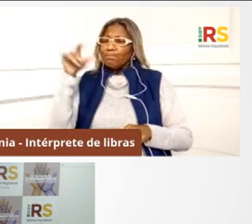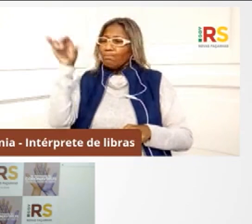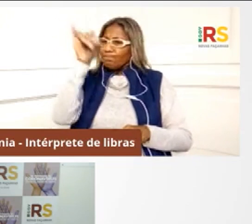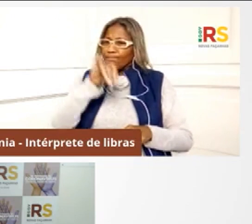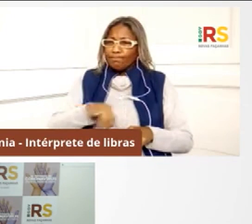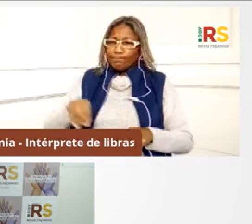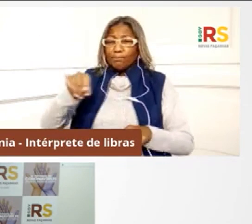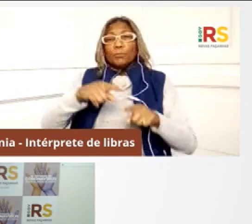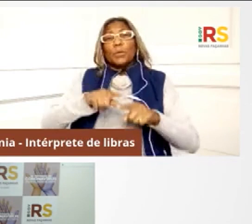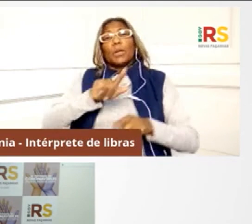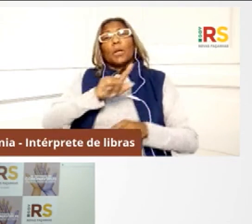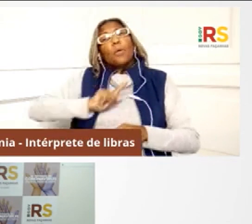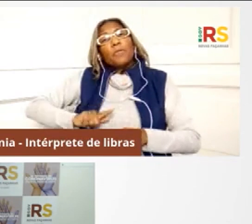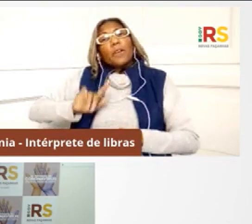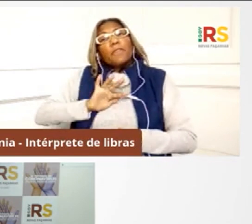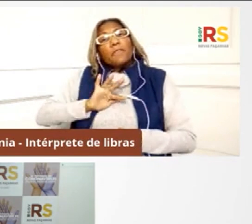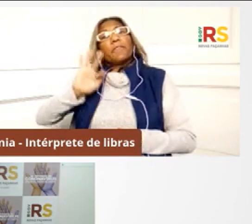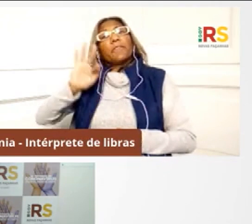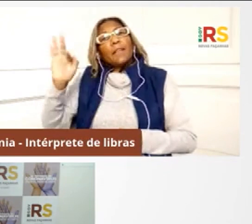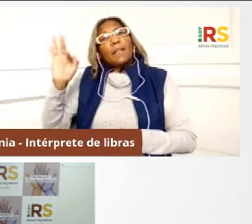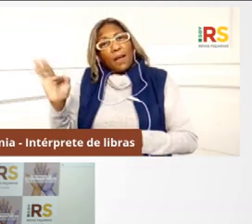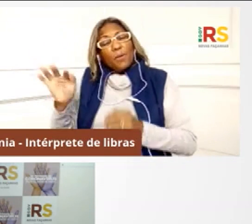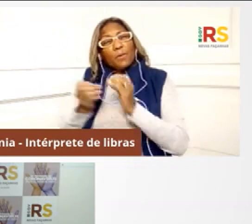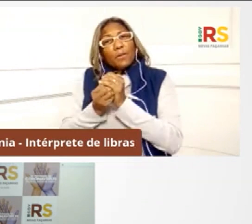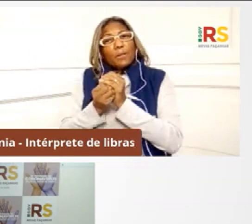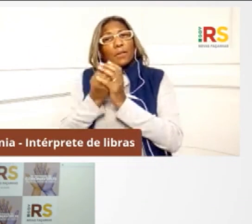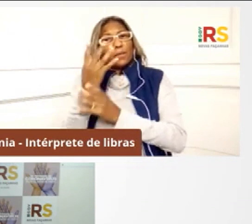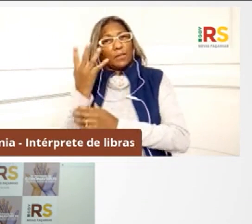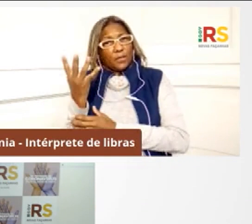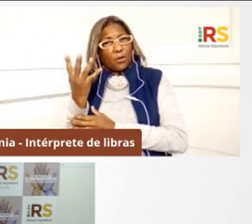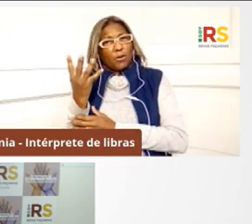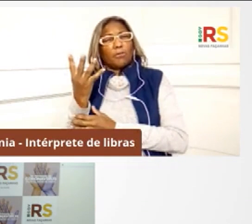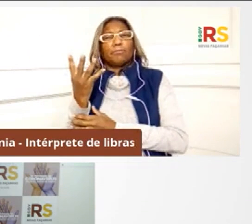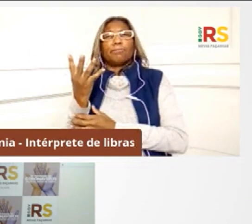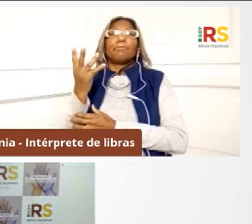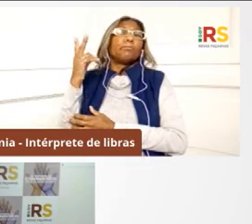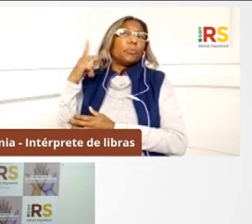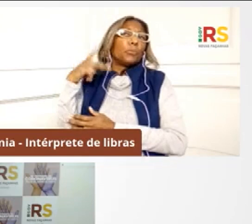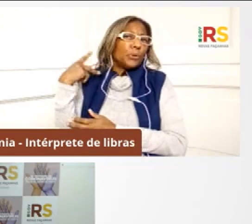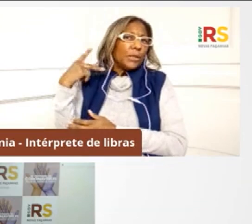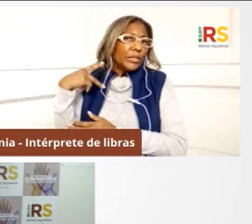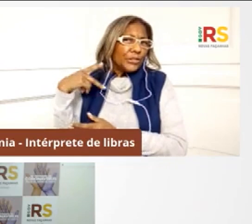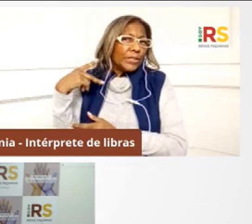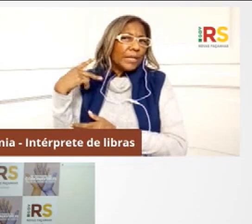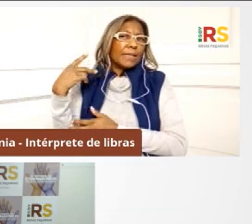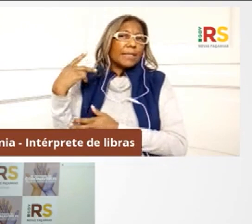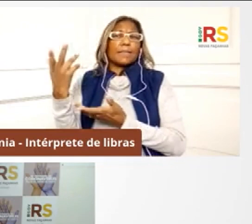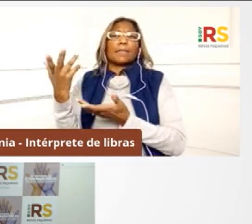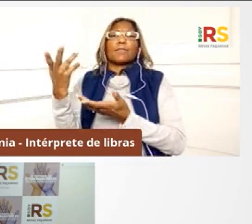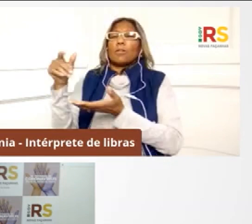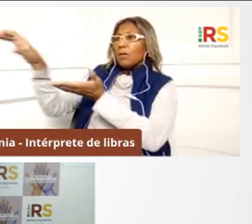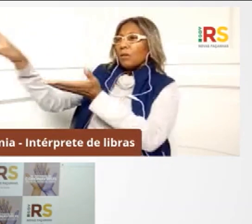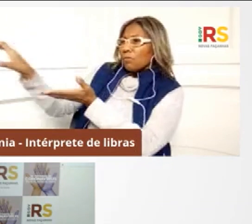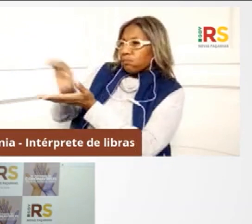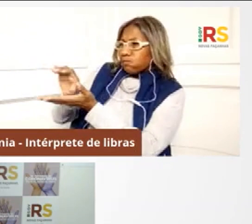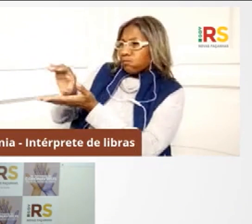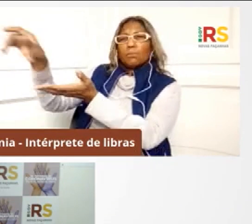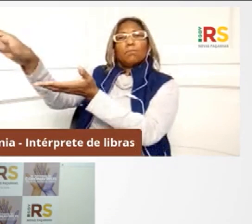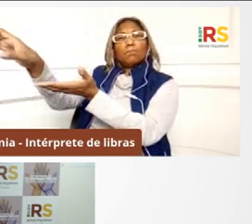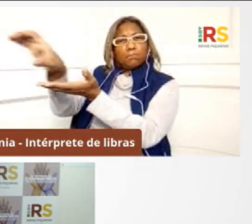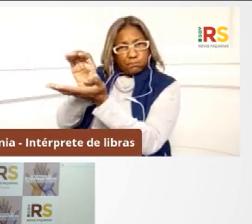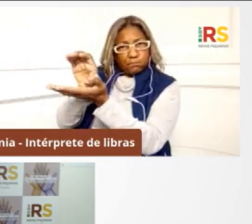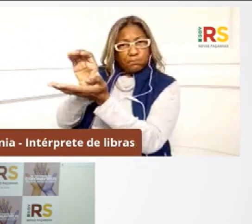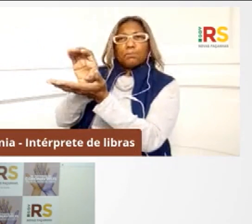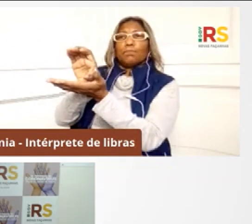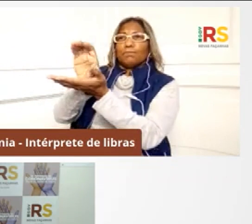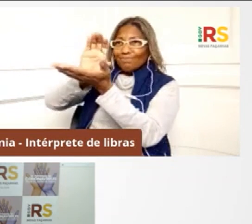da Saúde. Além disso, 10 hospitais públicos vão receber um aporte de mais de 4 milhões do governo do